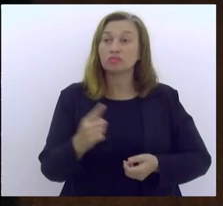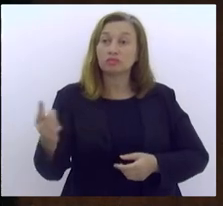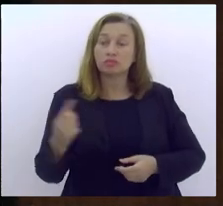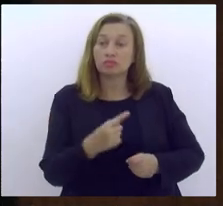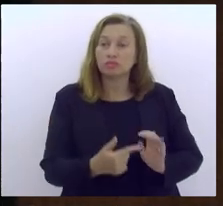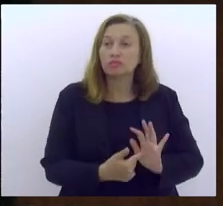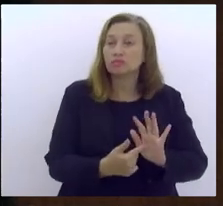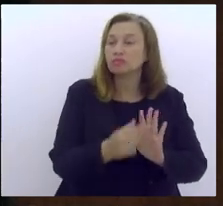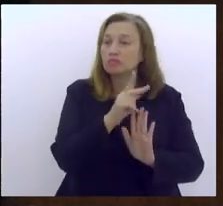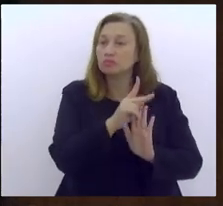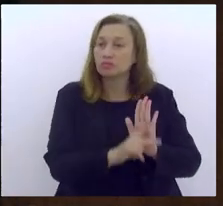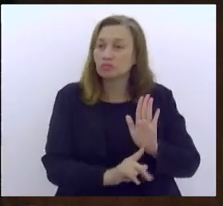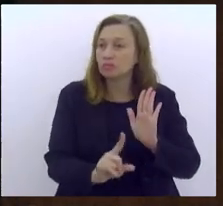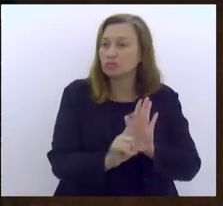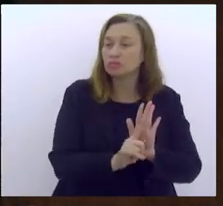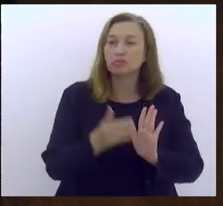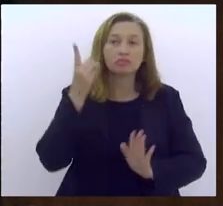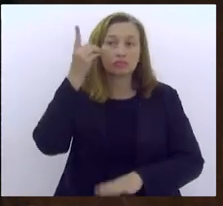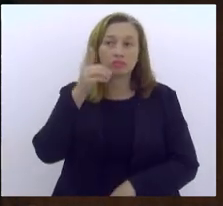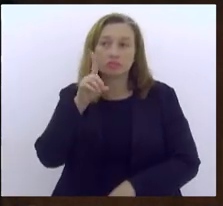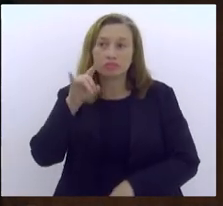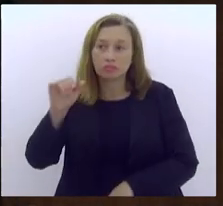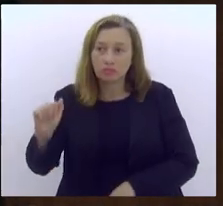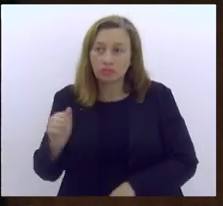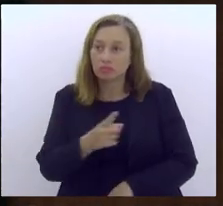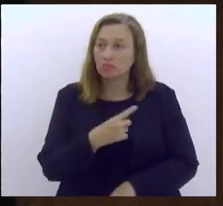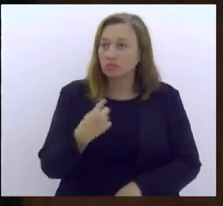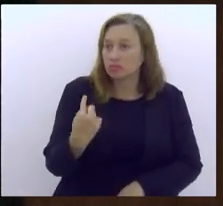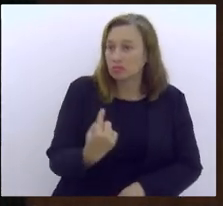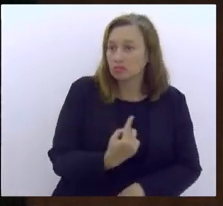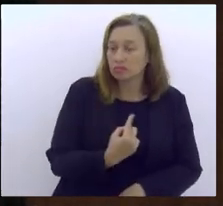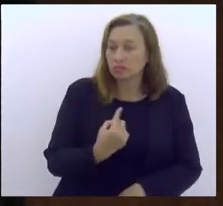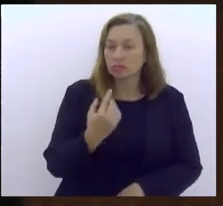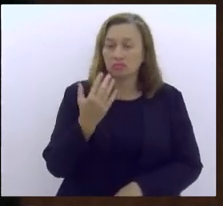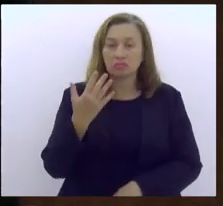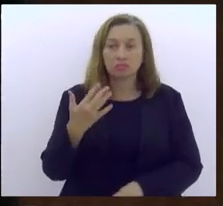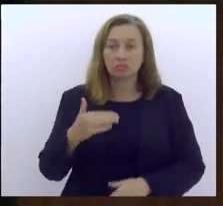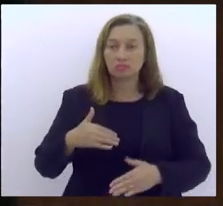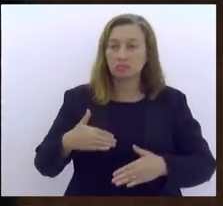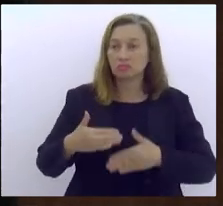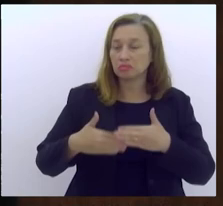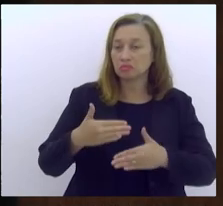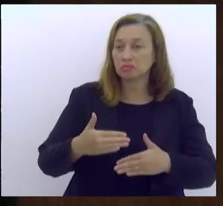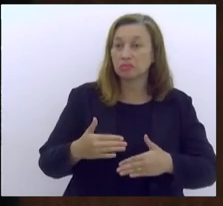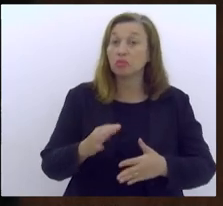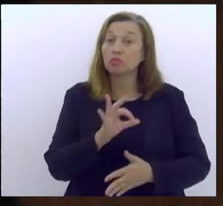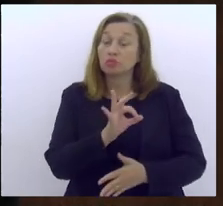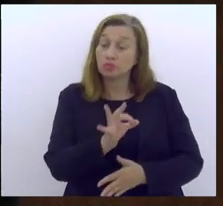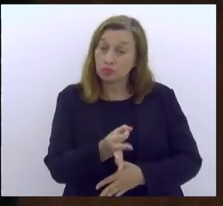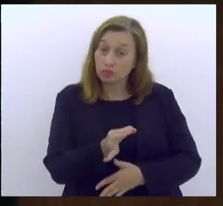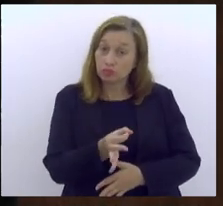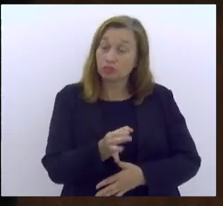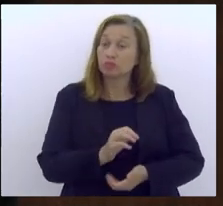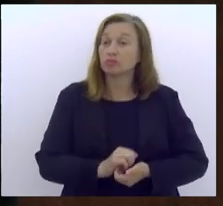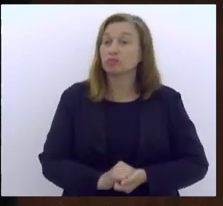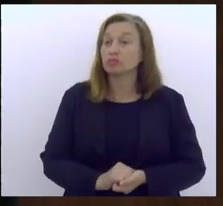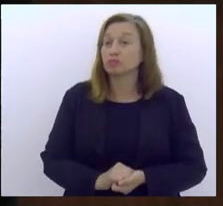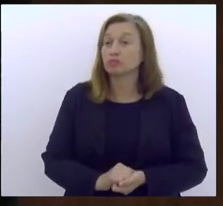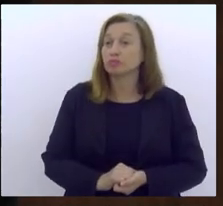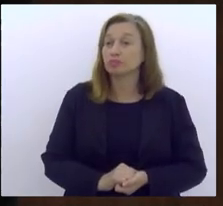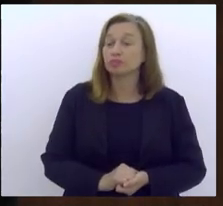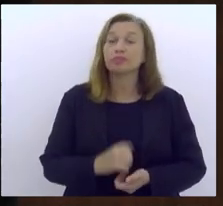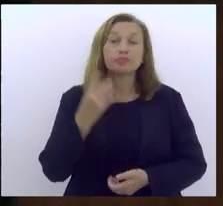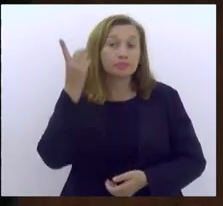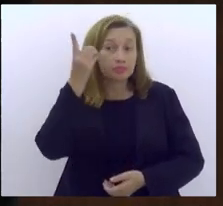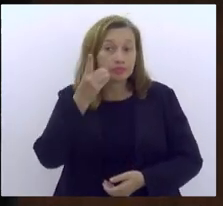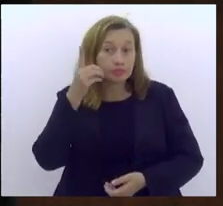exposto no projeto de lei da deputada Índia Armelau, e nós não chegamos a prosperar. Fato é que a